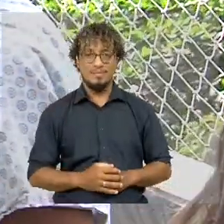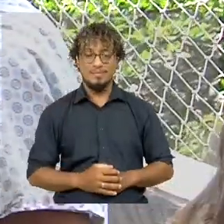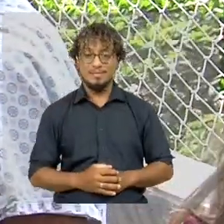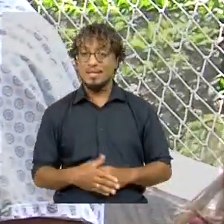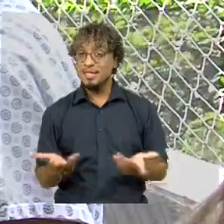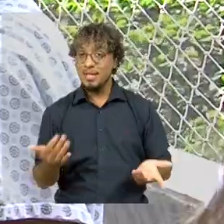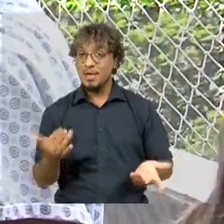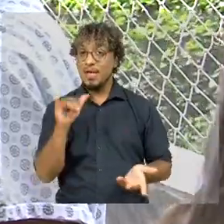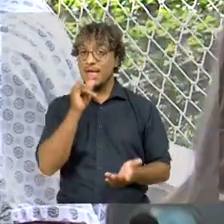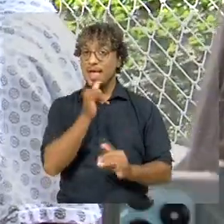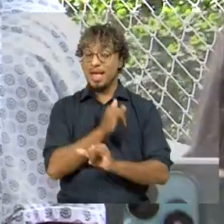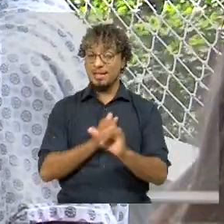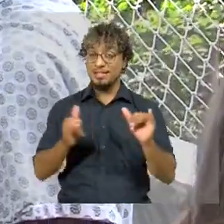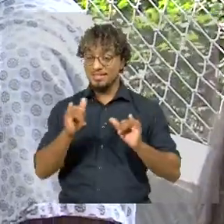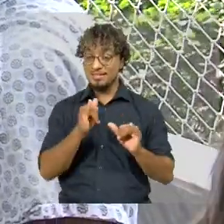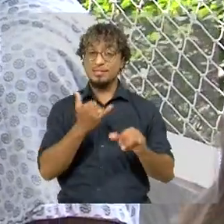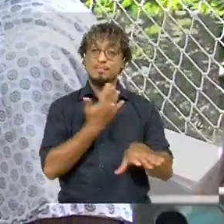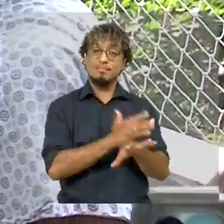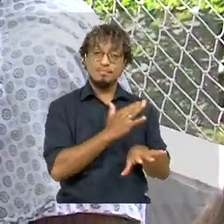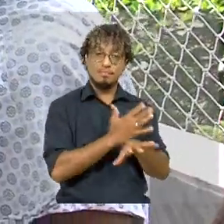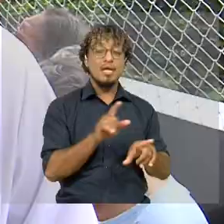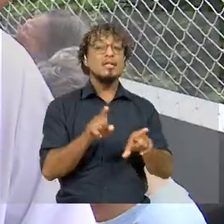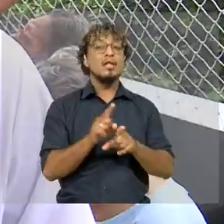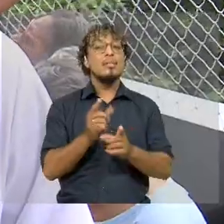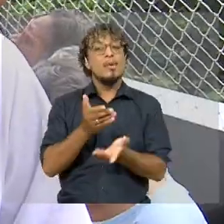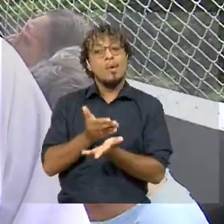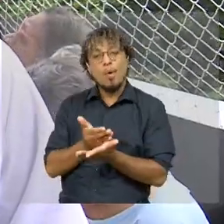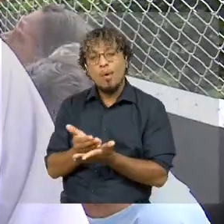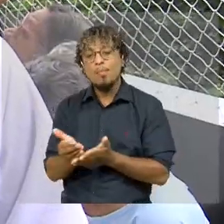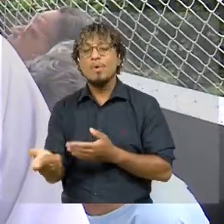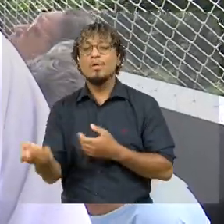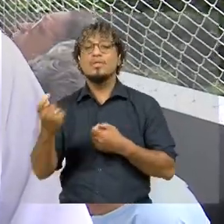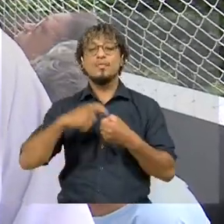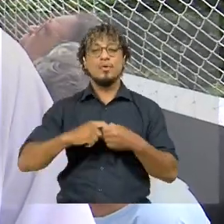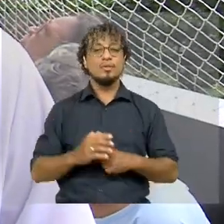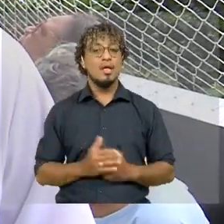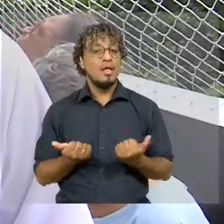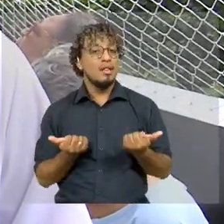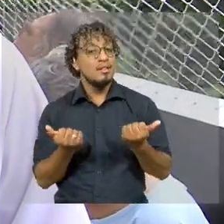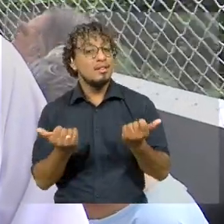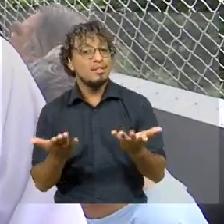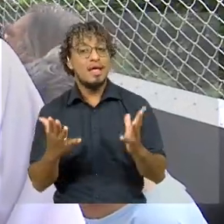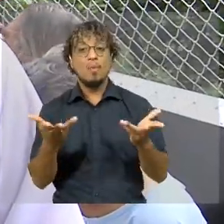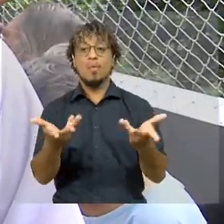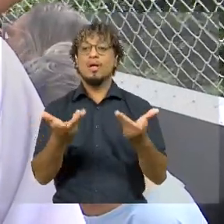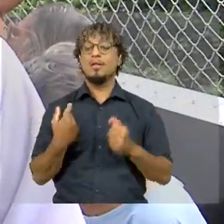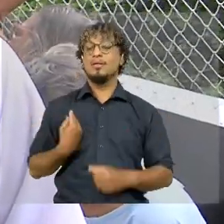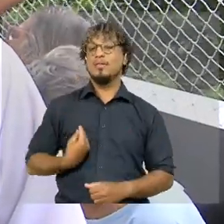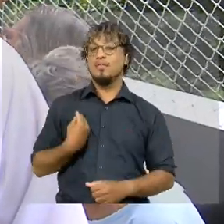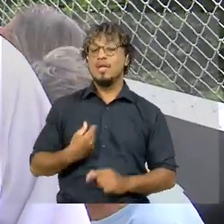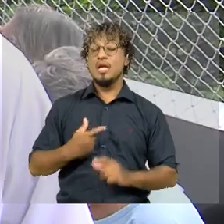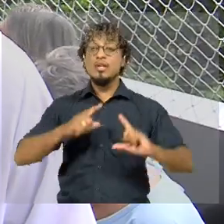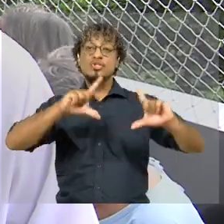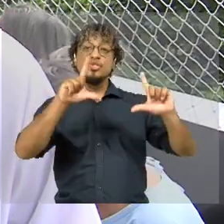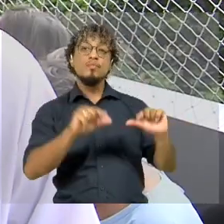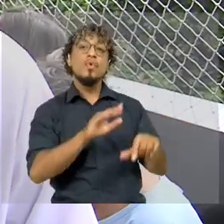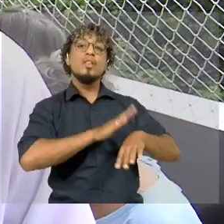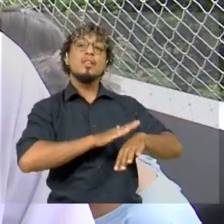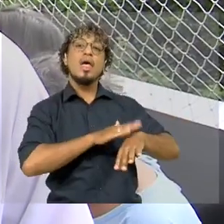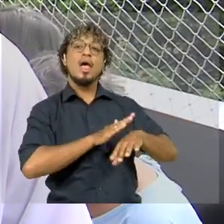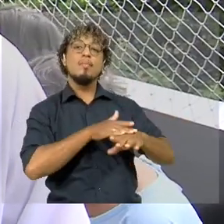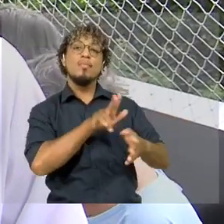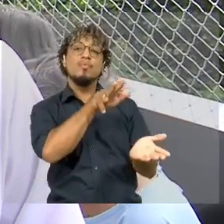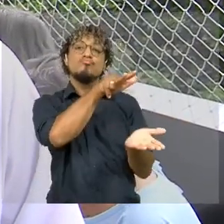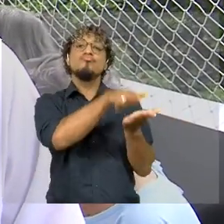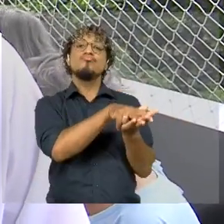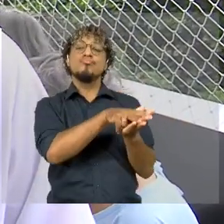os exercícios e para os recomeços. A gente consegue dar qualidade de vida e diminuir o tempo de internação, trabalhando de forma mais ativa com